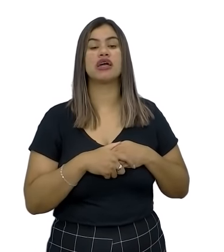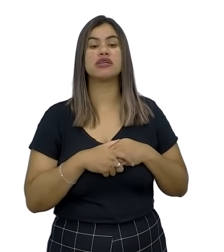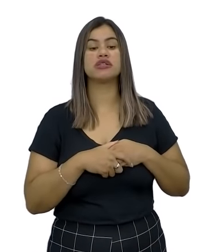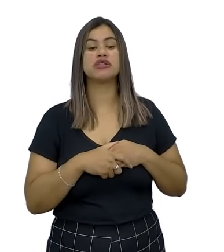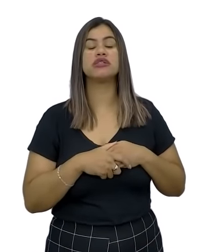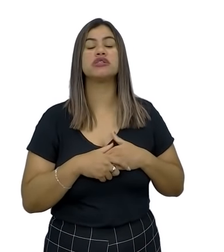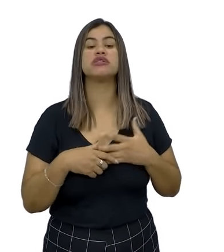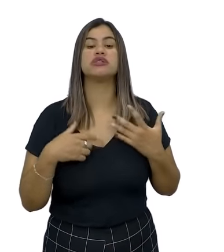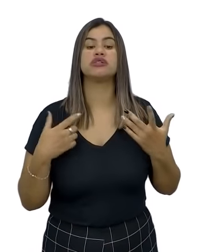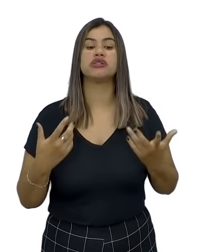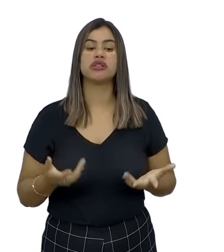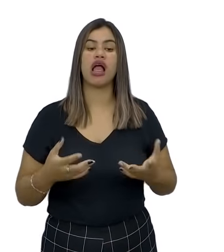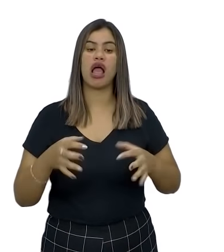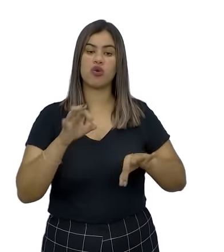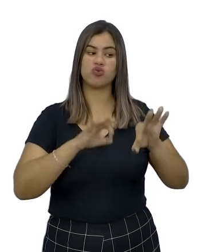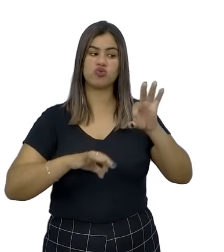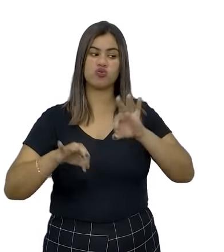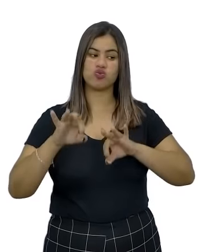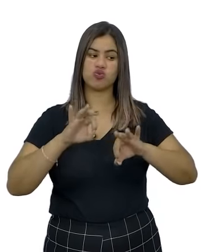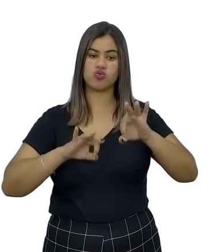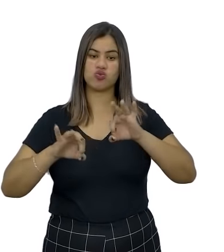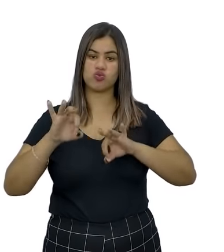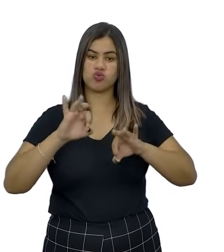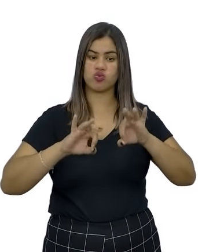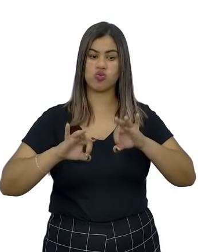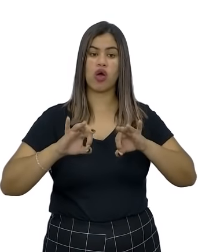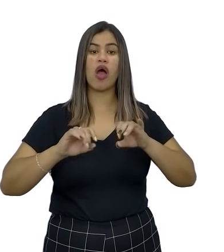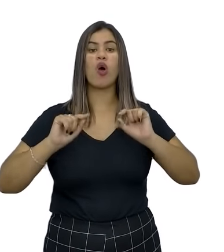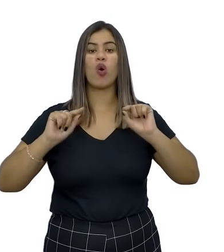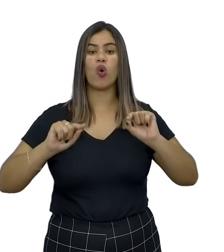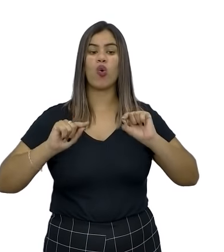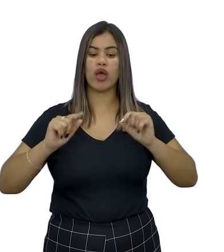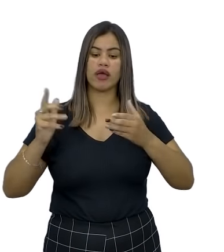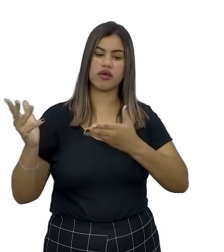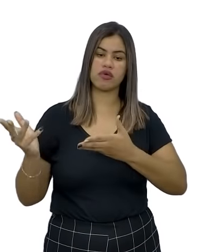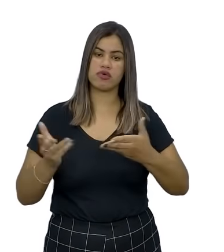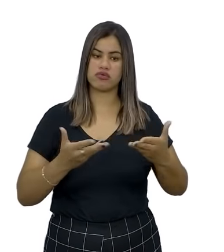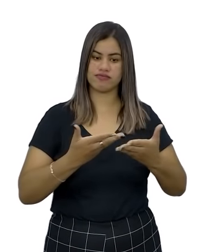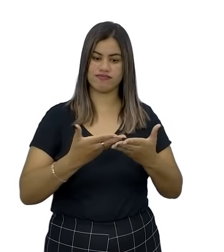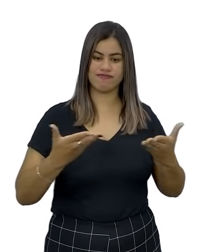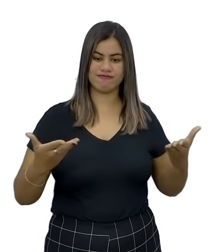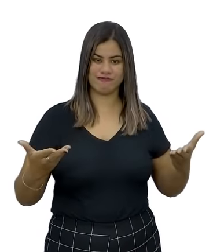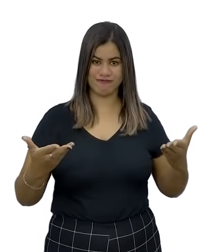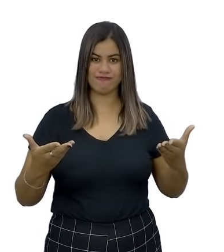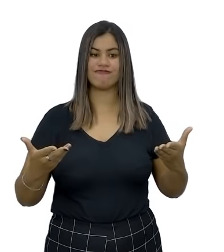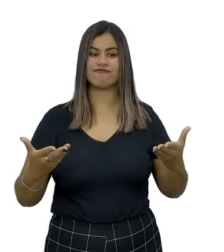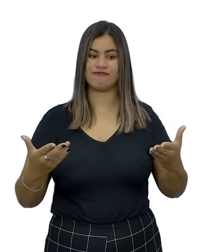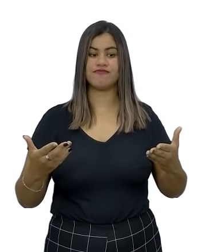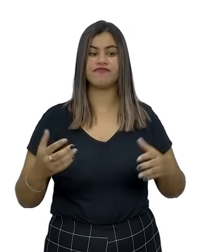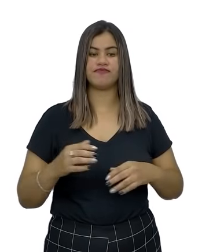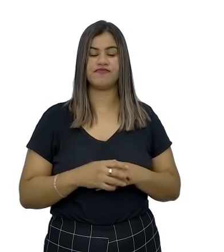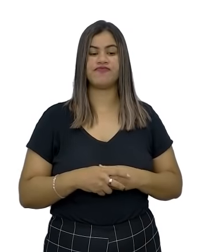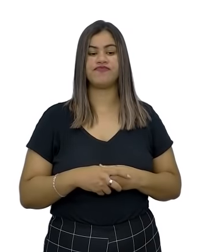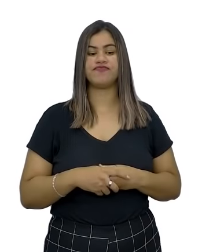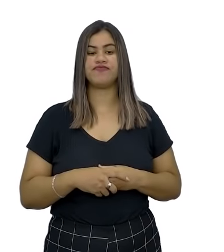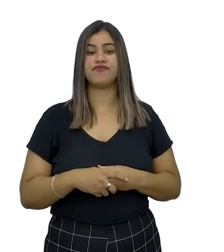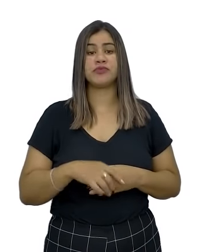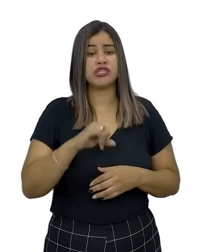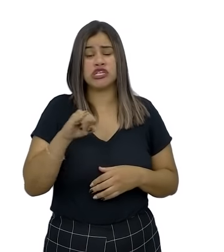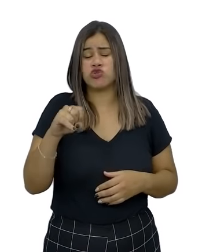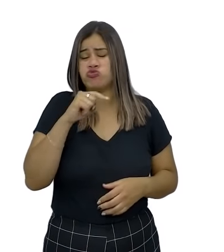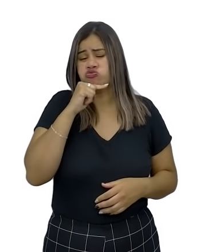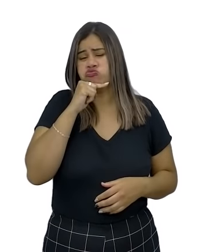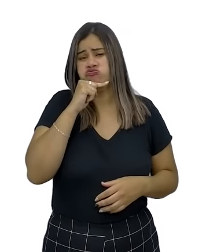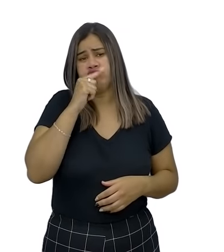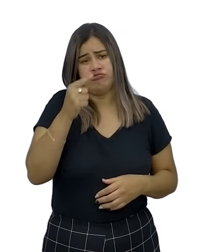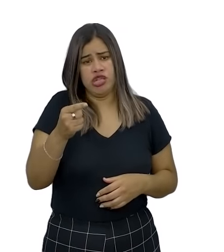a preparação do problema, antes de dar o problema, eu convidaria vocês, caso vocês tenham condições. Caso não tenham,